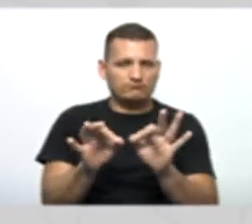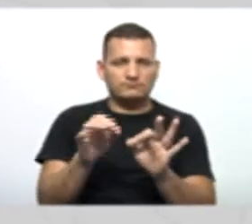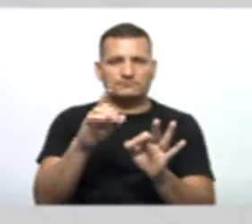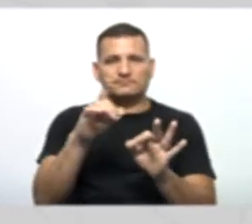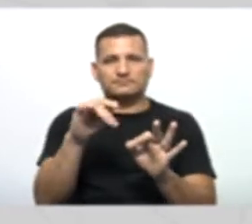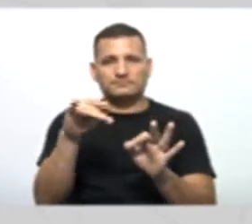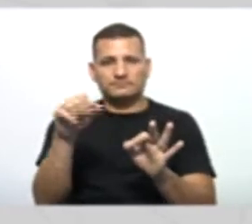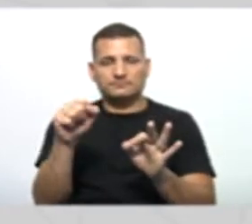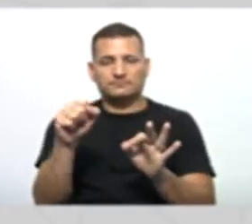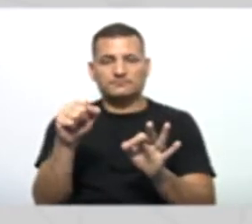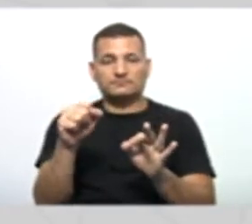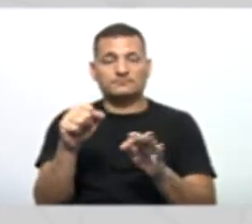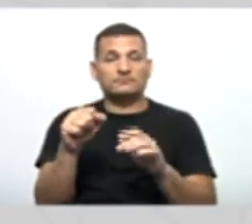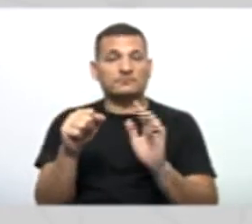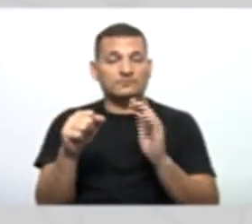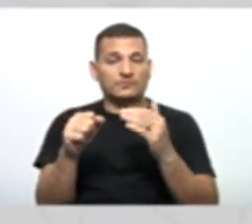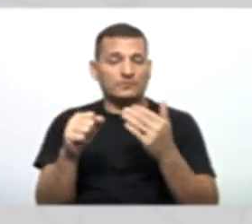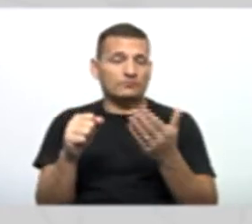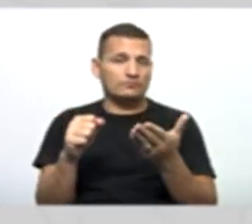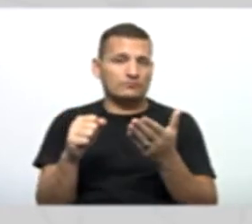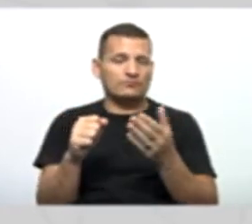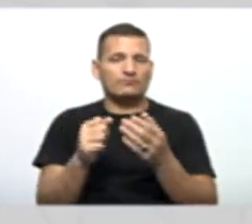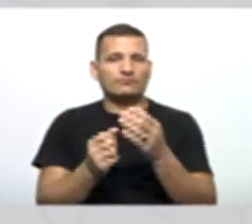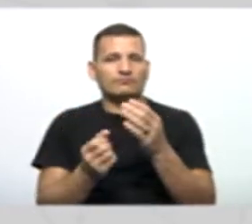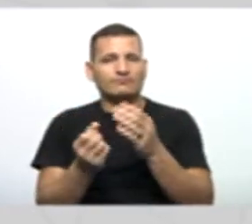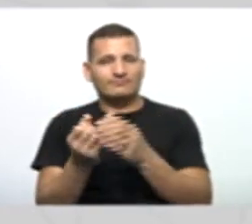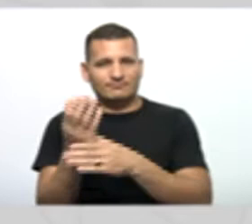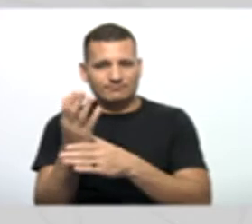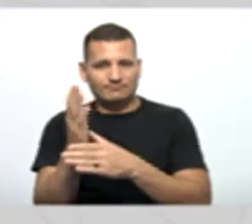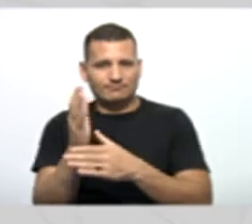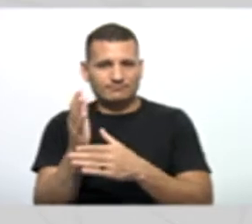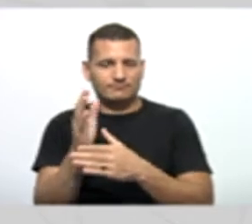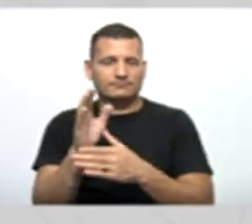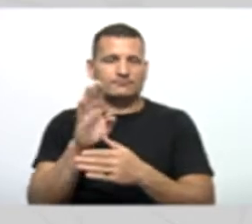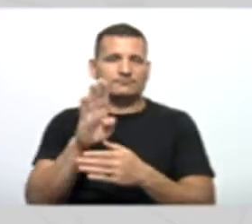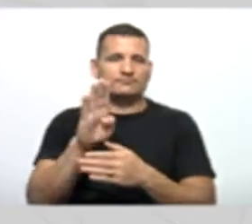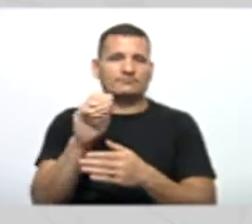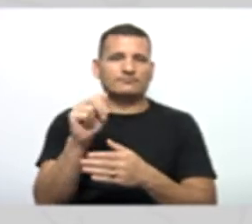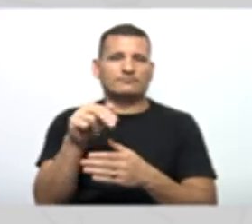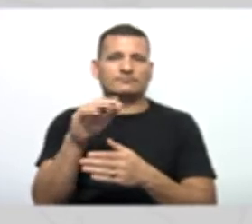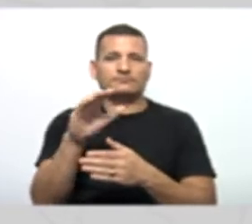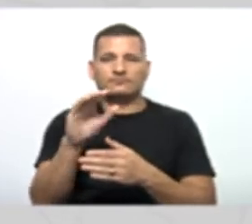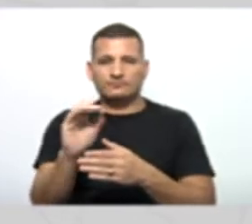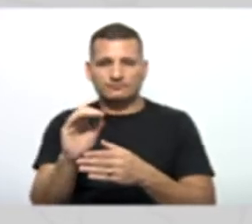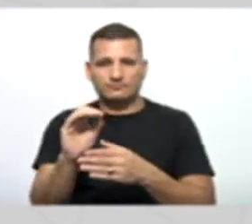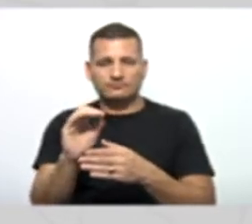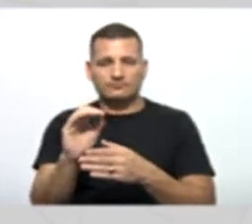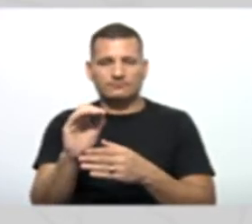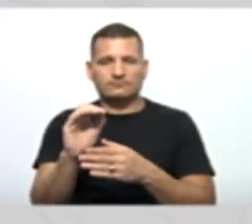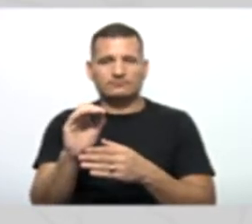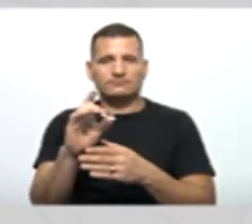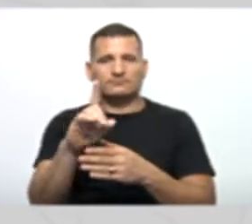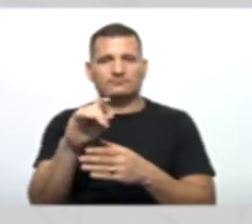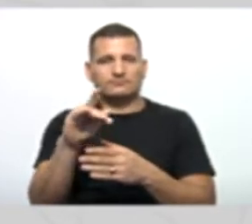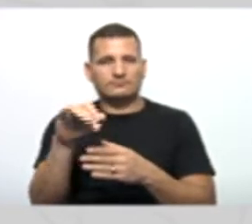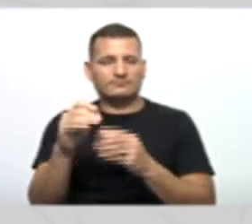os seus dados, o seu banco de dados, é necessário que você faça a manipulação